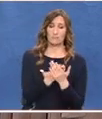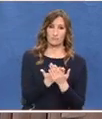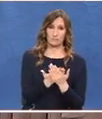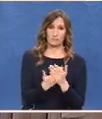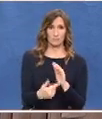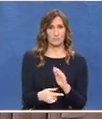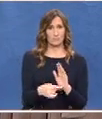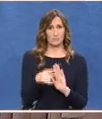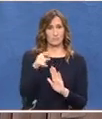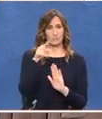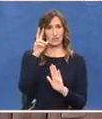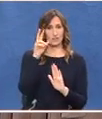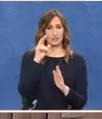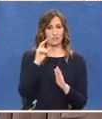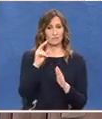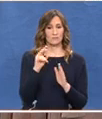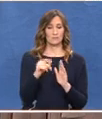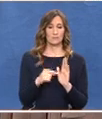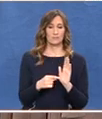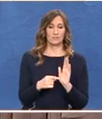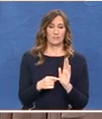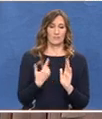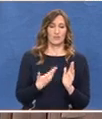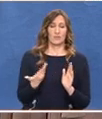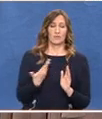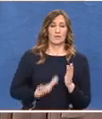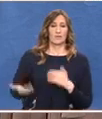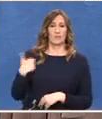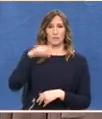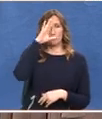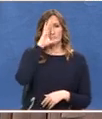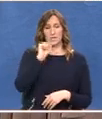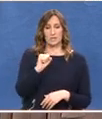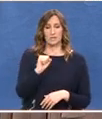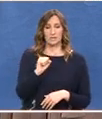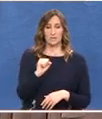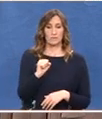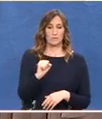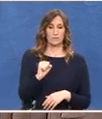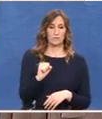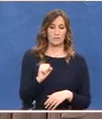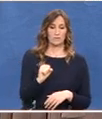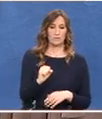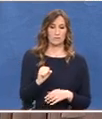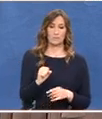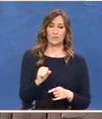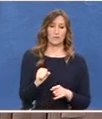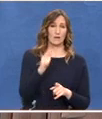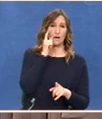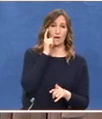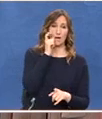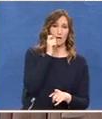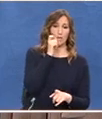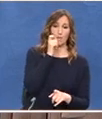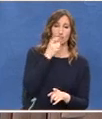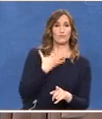estas declarações, o antigo ministro acabou por ir contra o pedopsiquiatra, não gostou de facto deste relatório, e